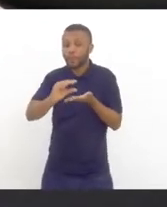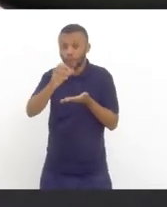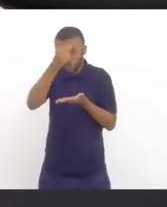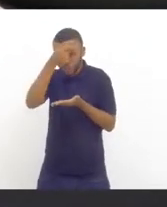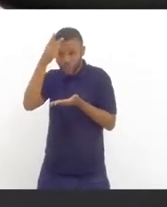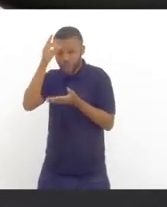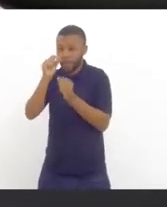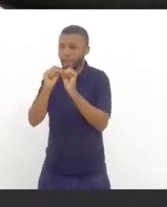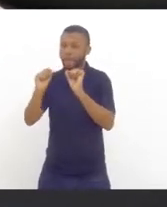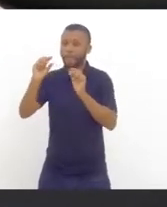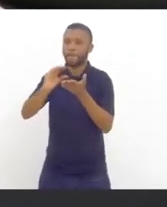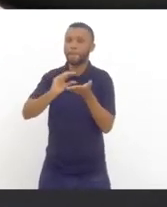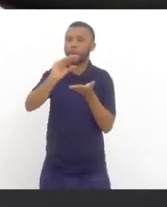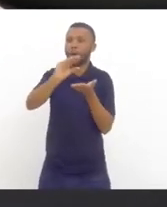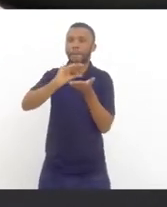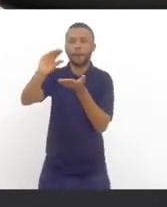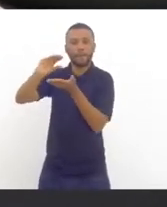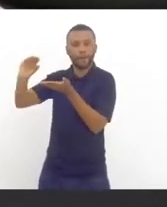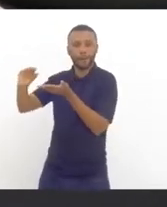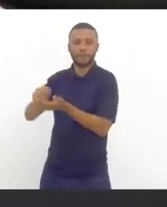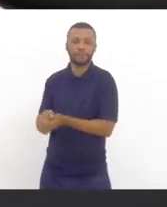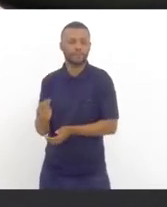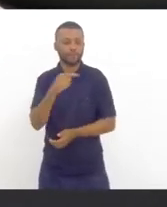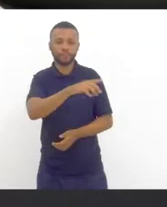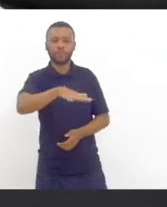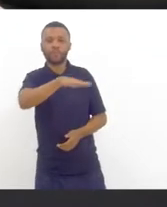municípios, e a questão